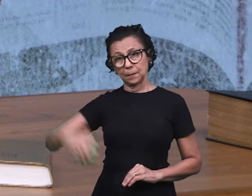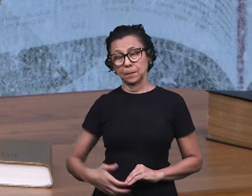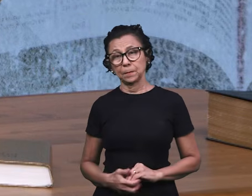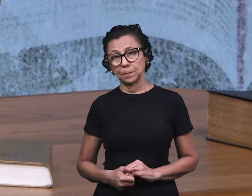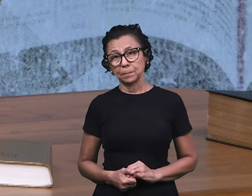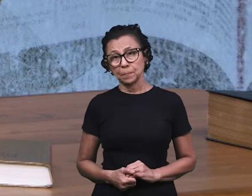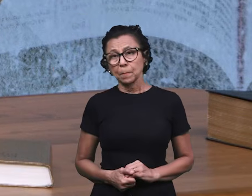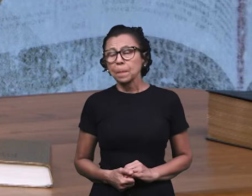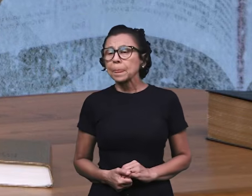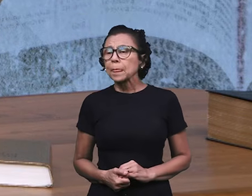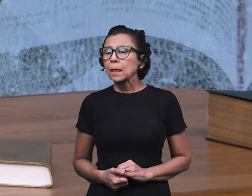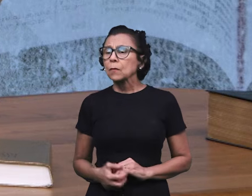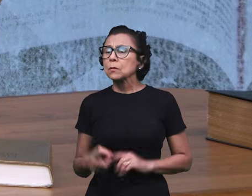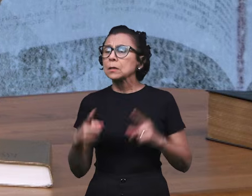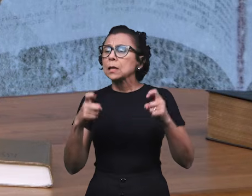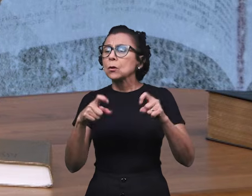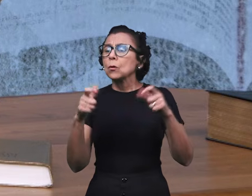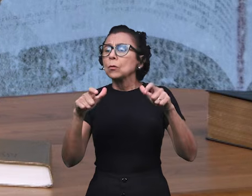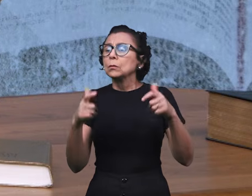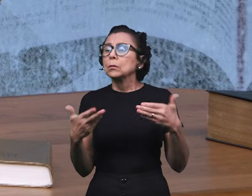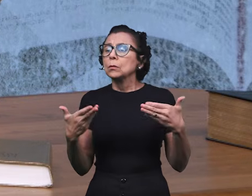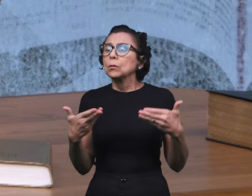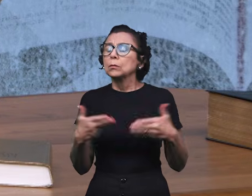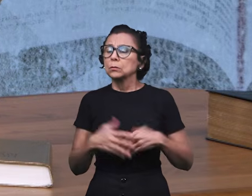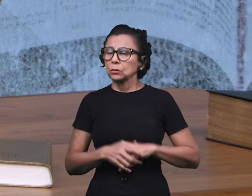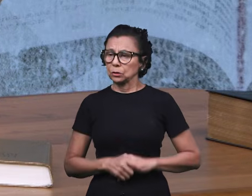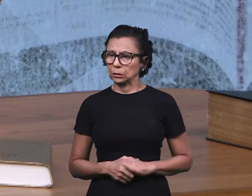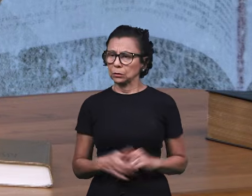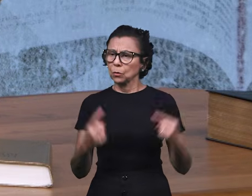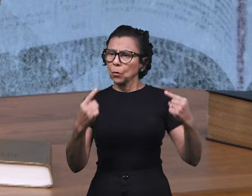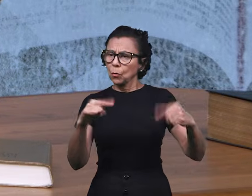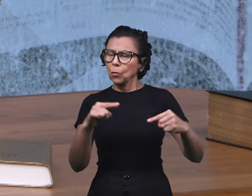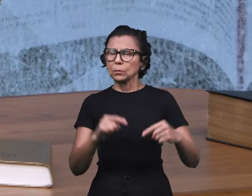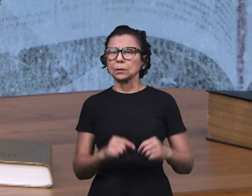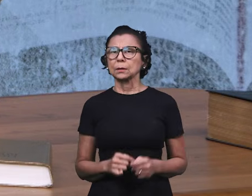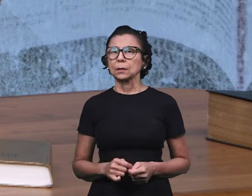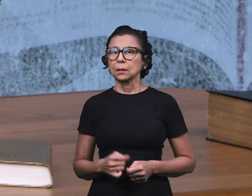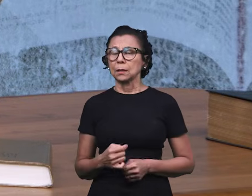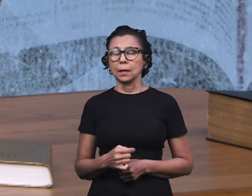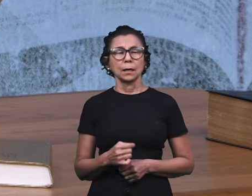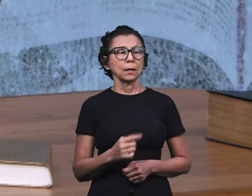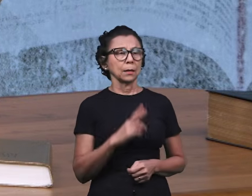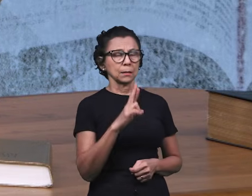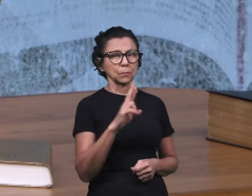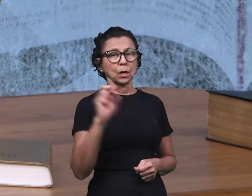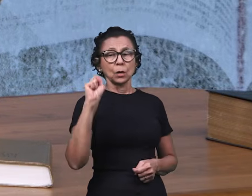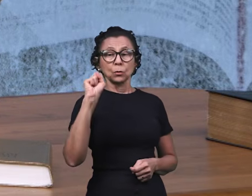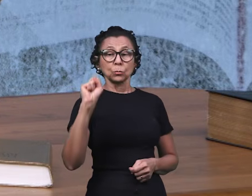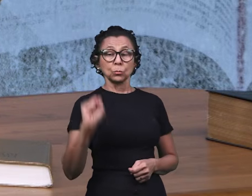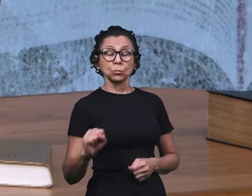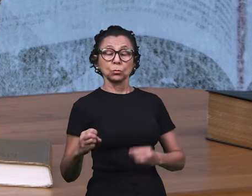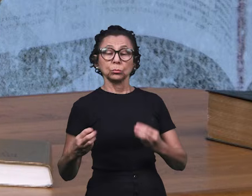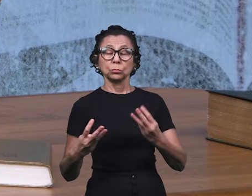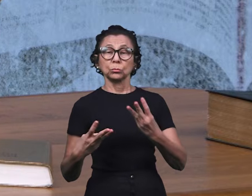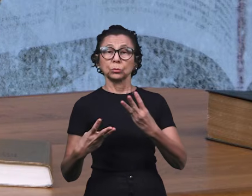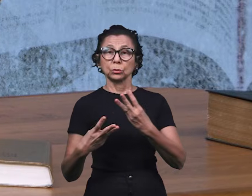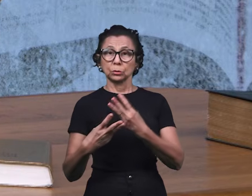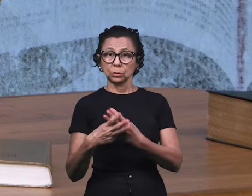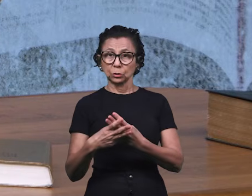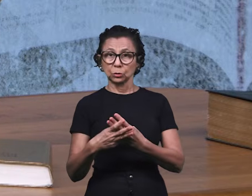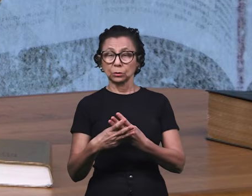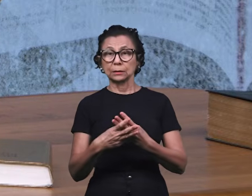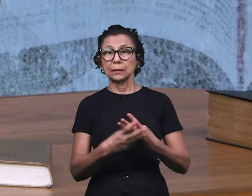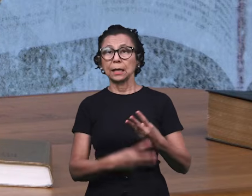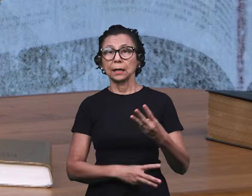destes hoje? Davi dizia: sobre o sul de Judá, e sobre o sul dos Jerameleus,